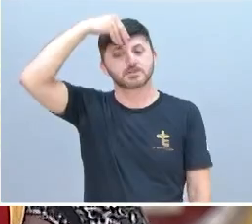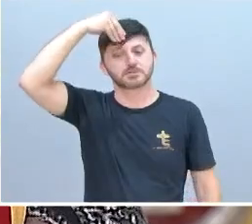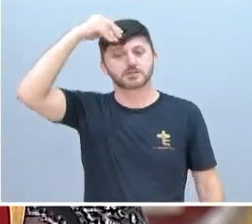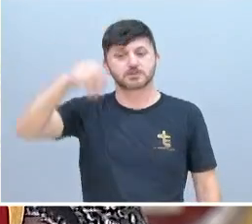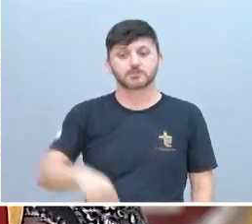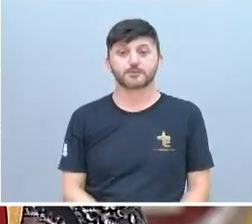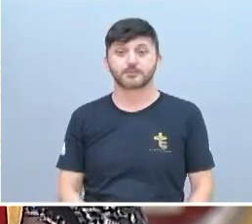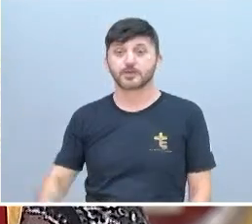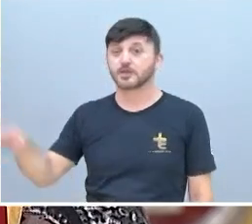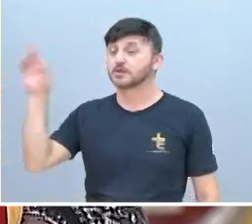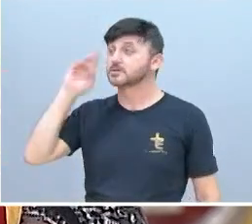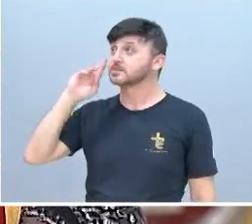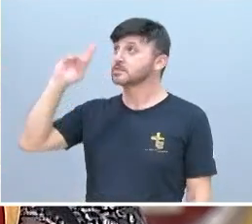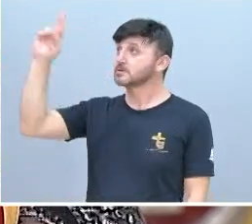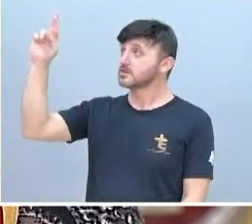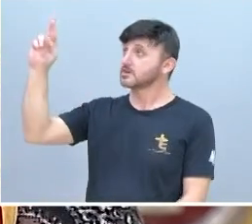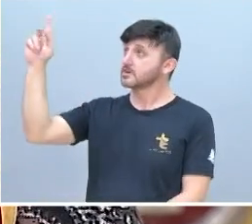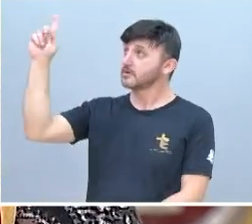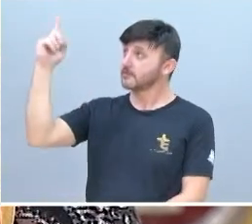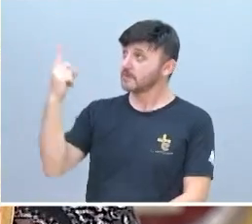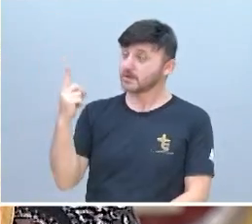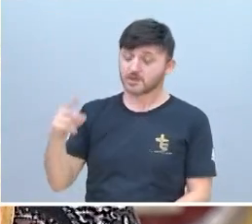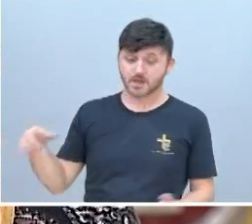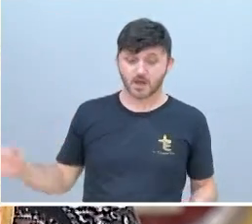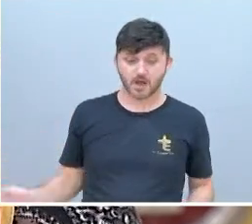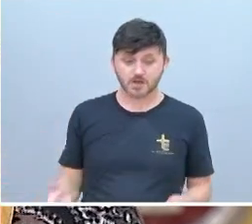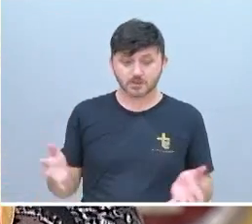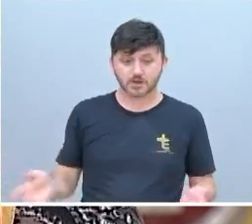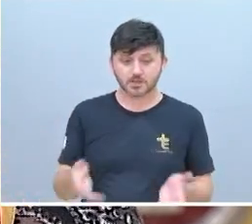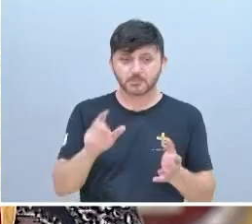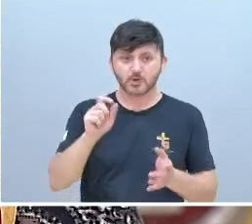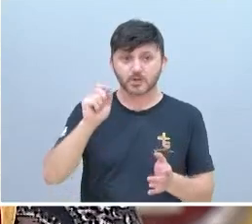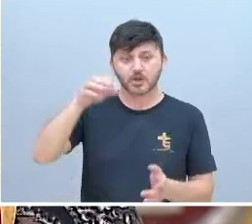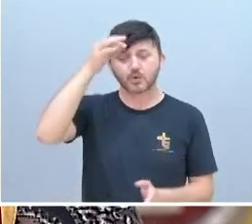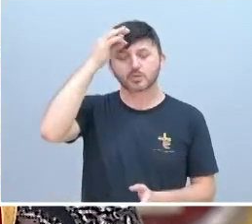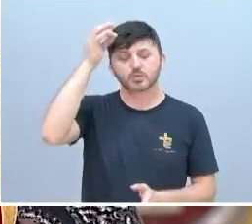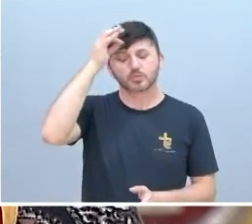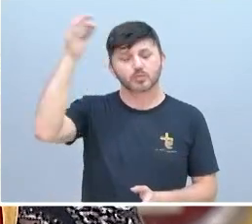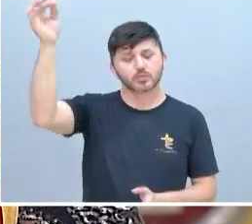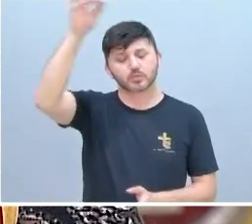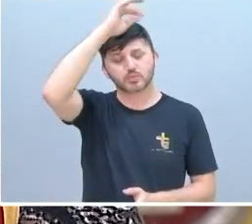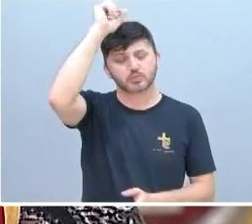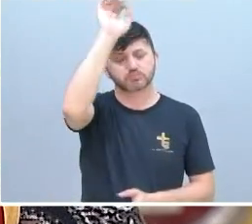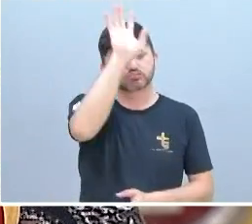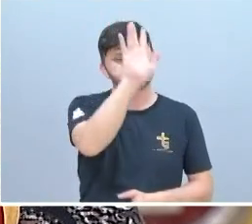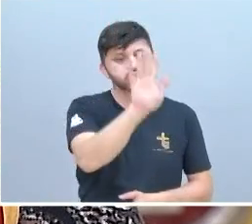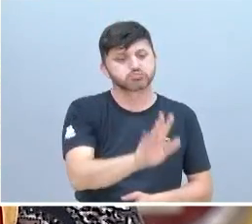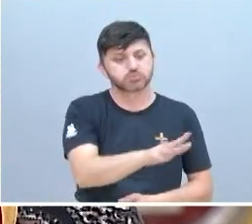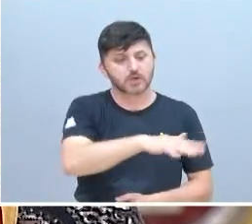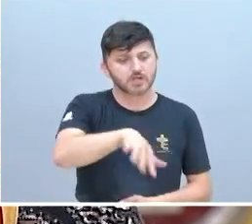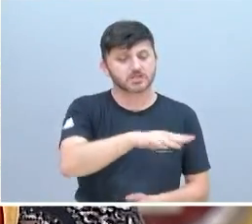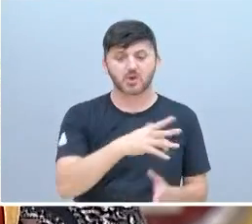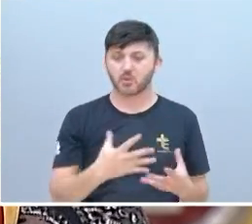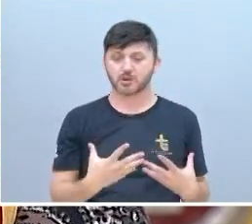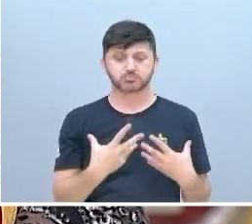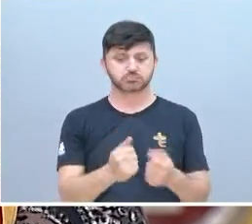batismo. Senhor, reanimai o dom do Espírito naqueles que ainda não assumiram seu batismo, para